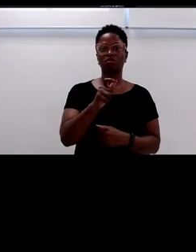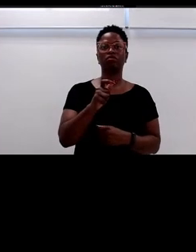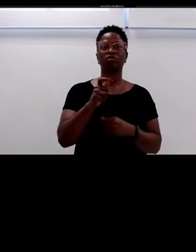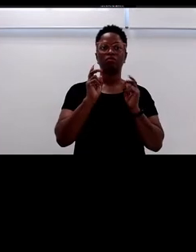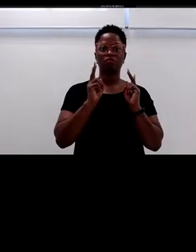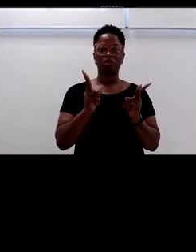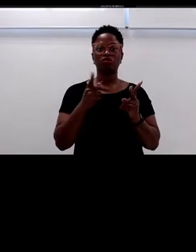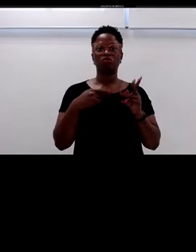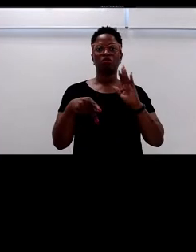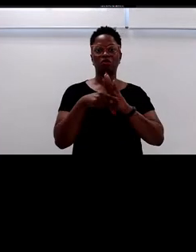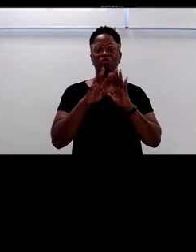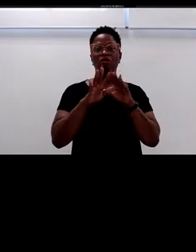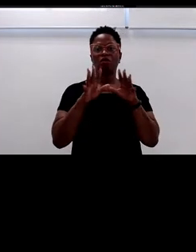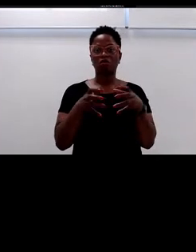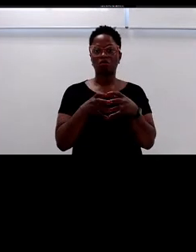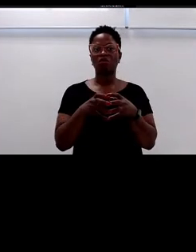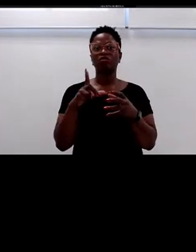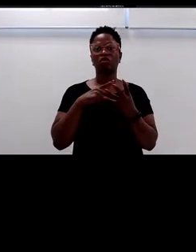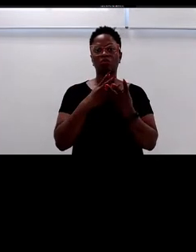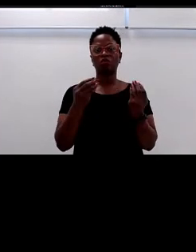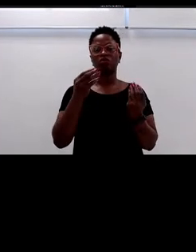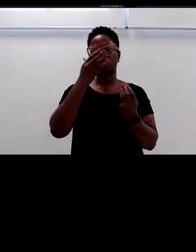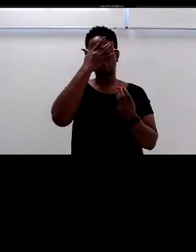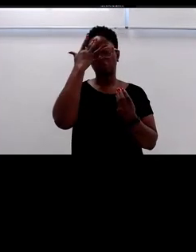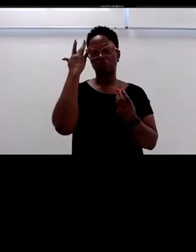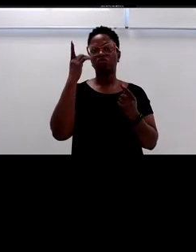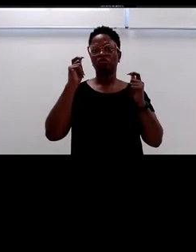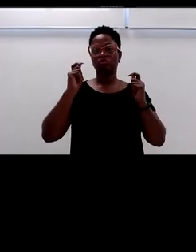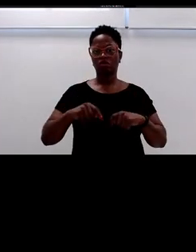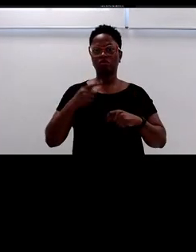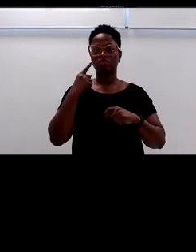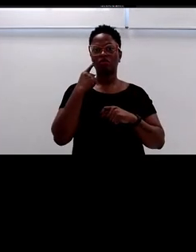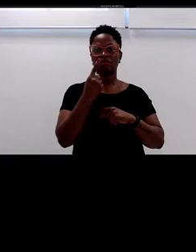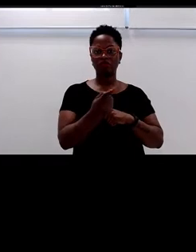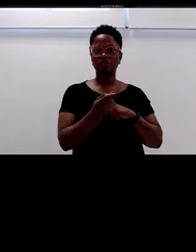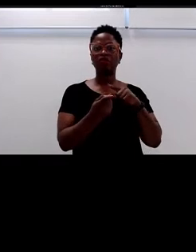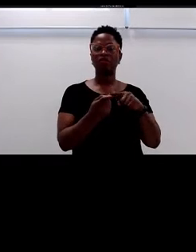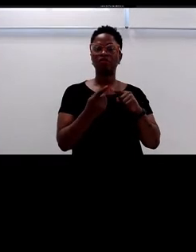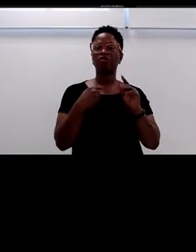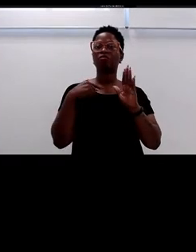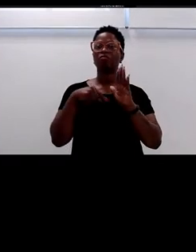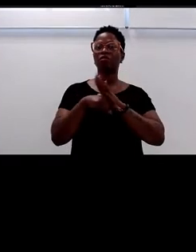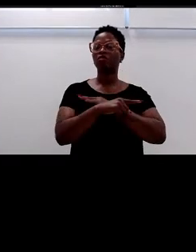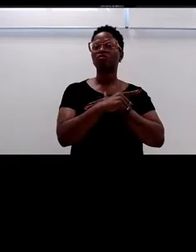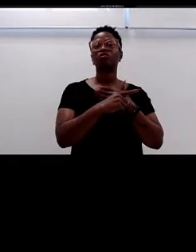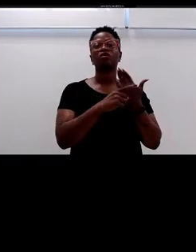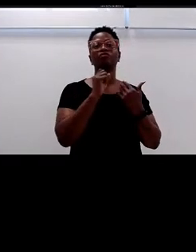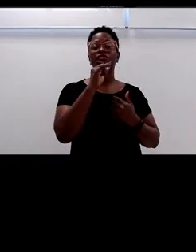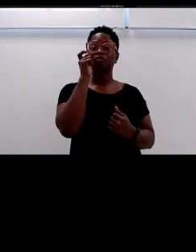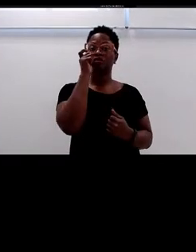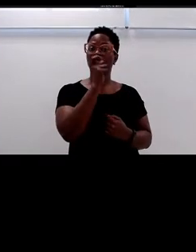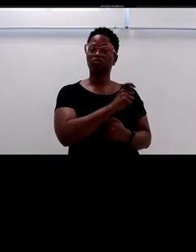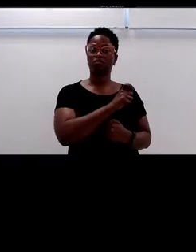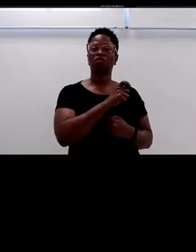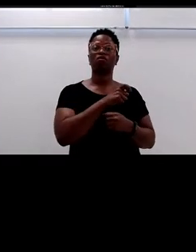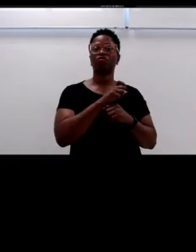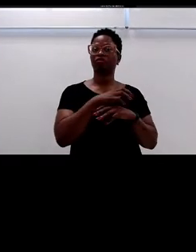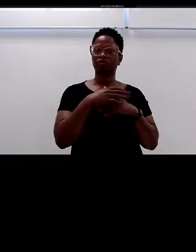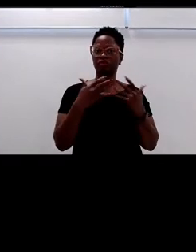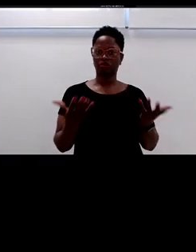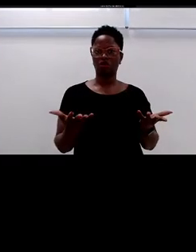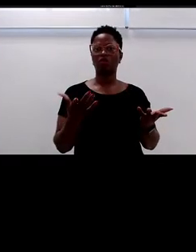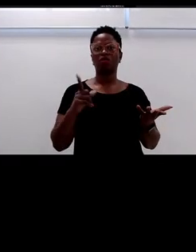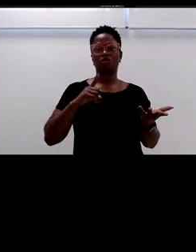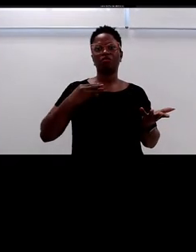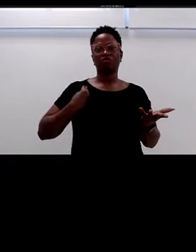própria comunidade, né, muitas pessoas iam até lá, né, para ver o afresco e perguntavam, se interessavam, né, então eles se envolveram